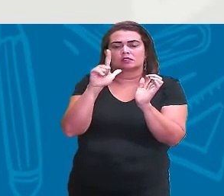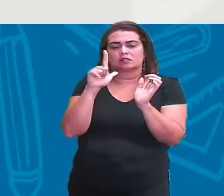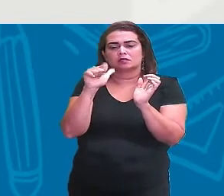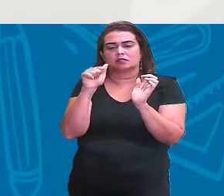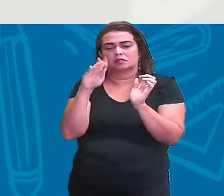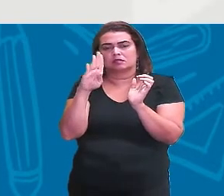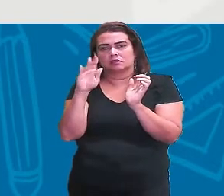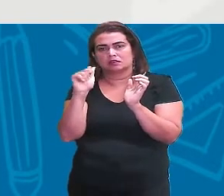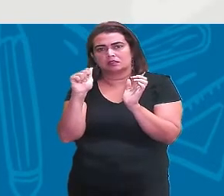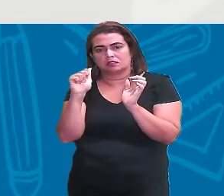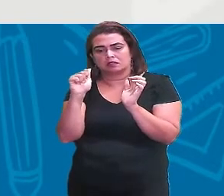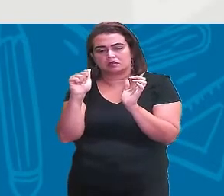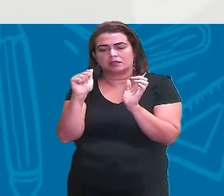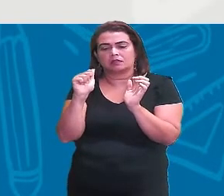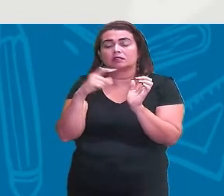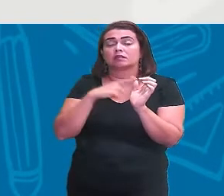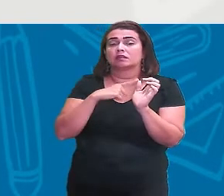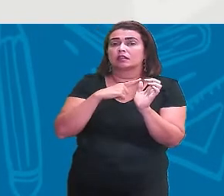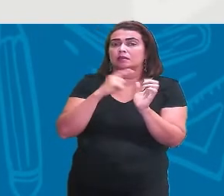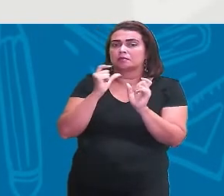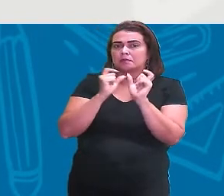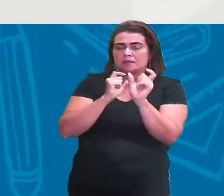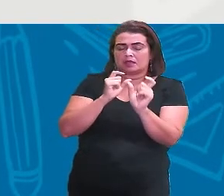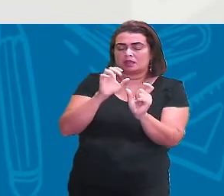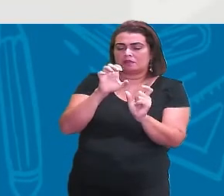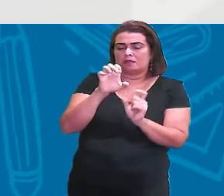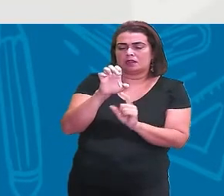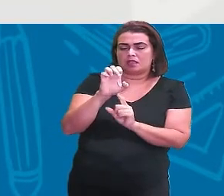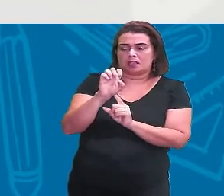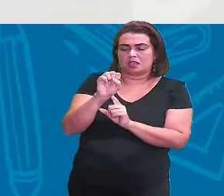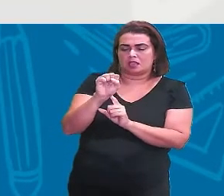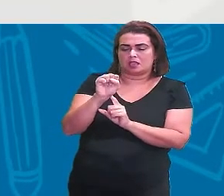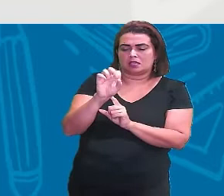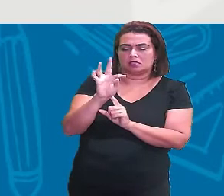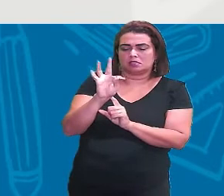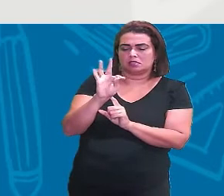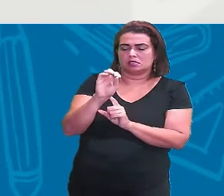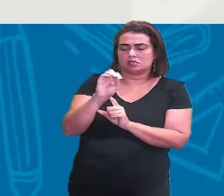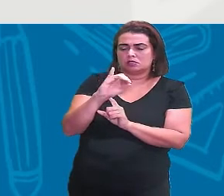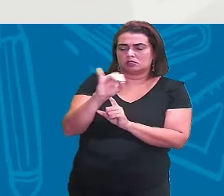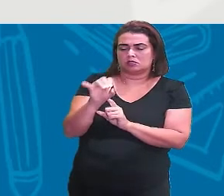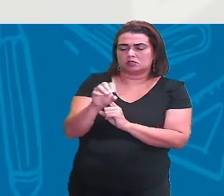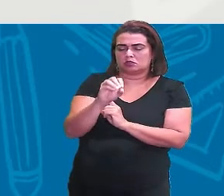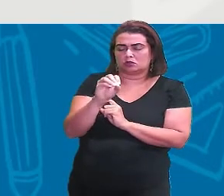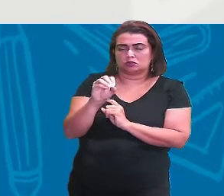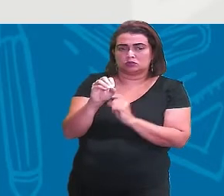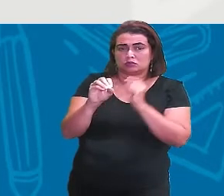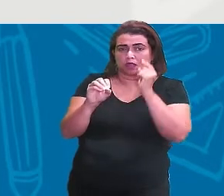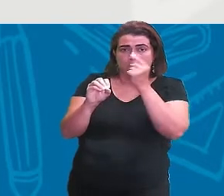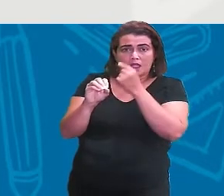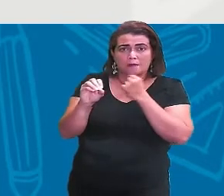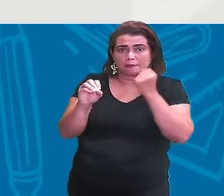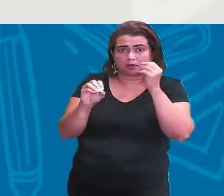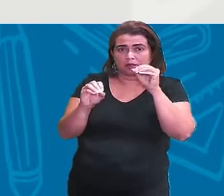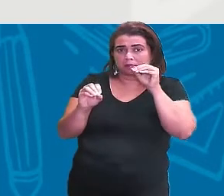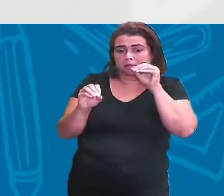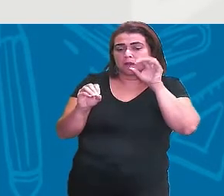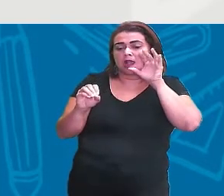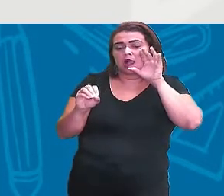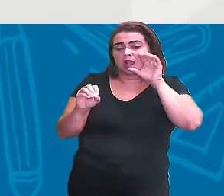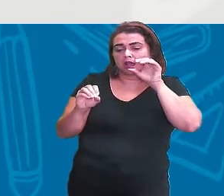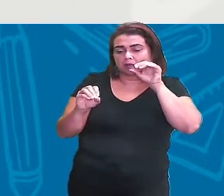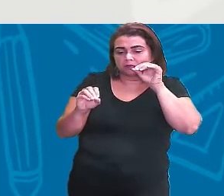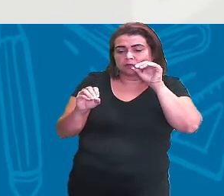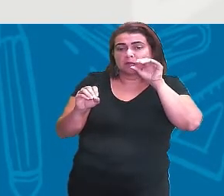abaixo, estojo, abrimos a boca 3 vezes para dizer os sons. Então, vamos